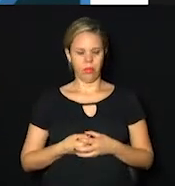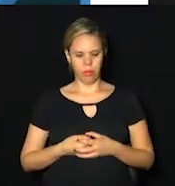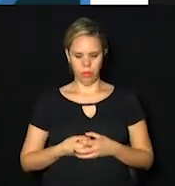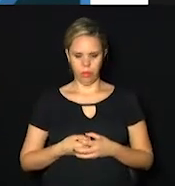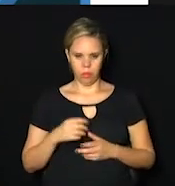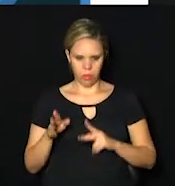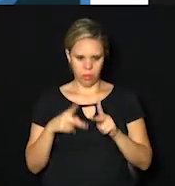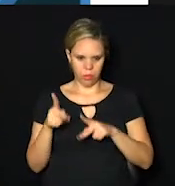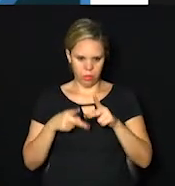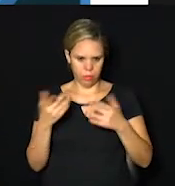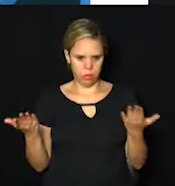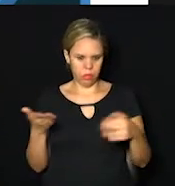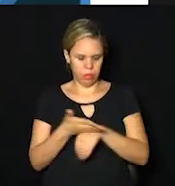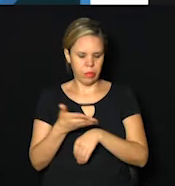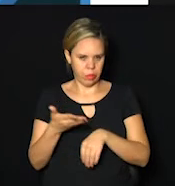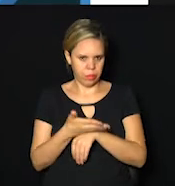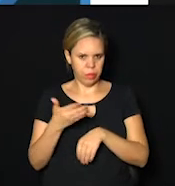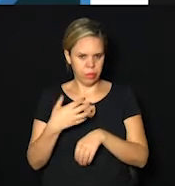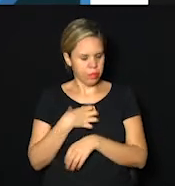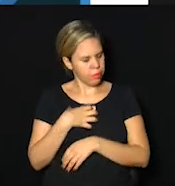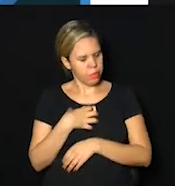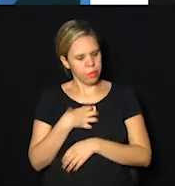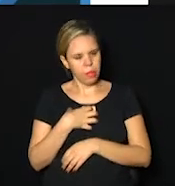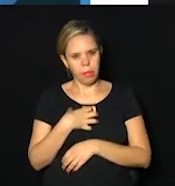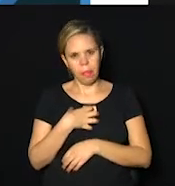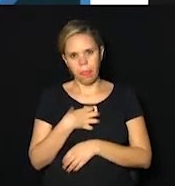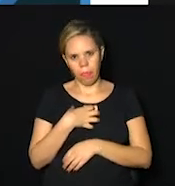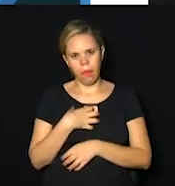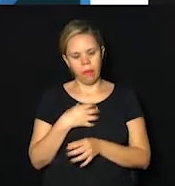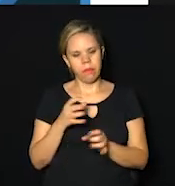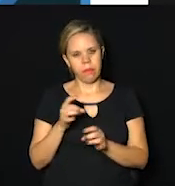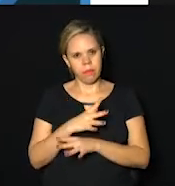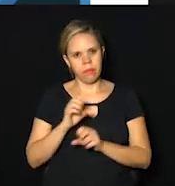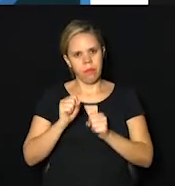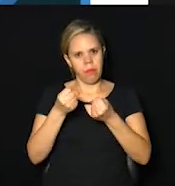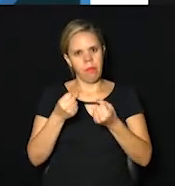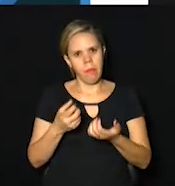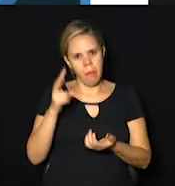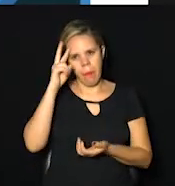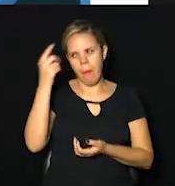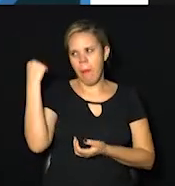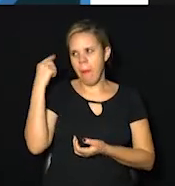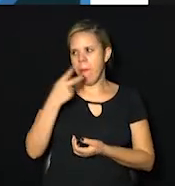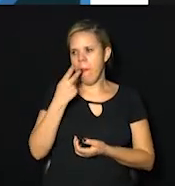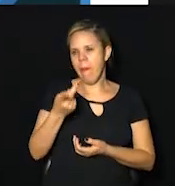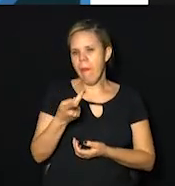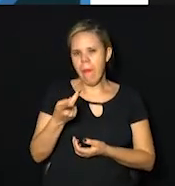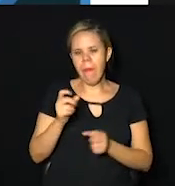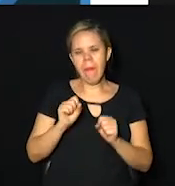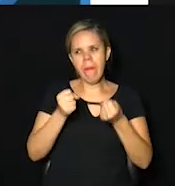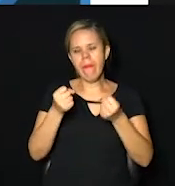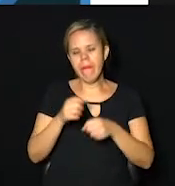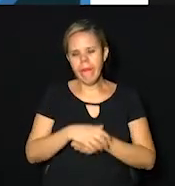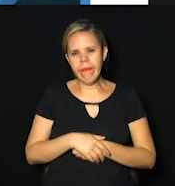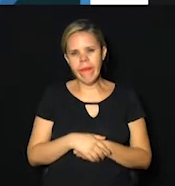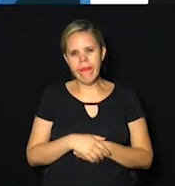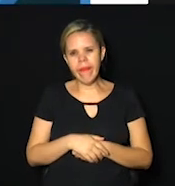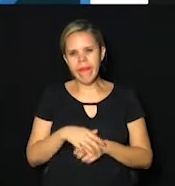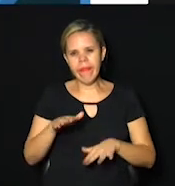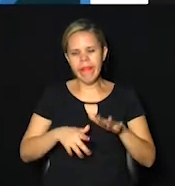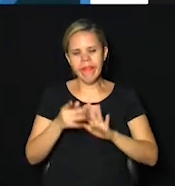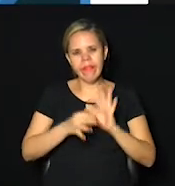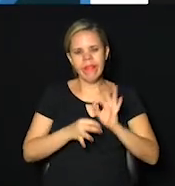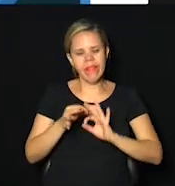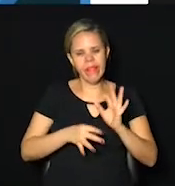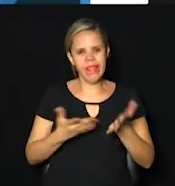pessoas participam, mais eles se sentem prontos para defender. Lembra aquilo que eu disse? Para defender um determinado projeto,